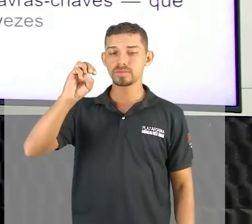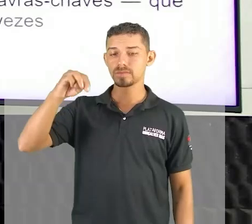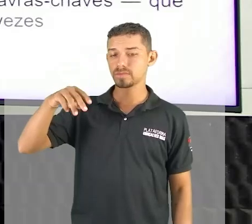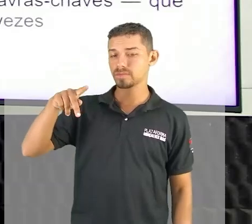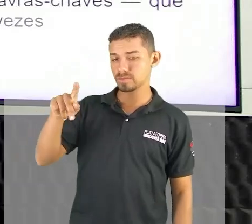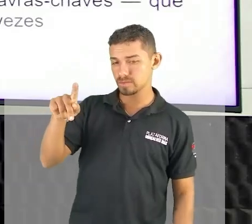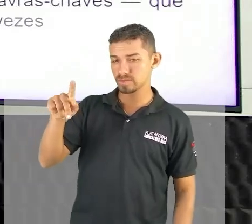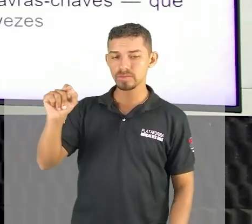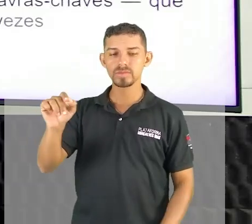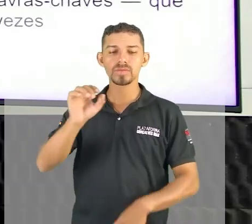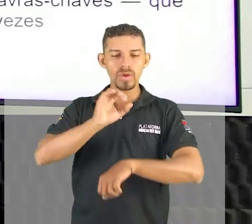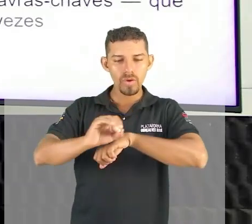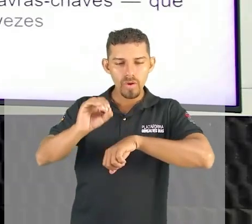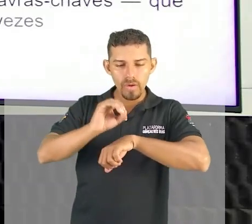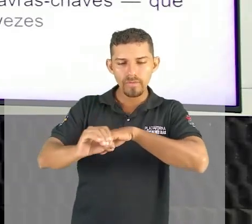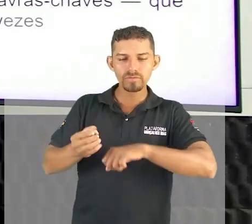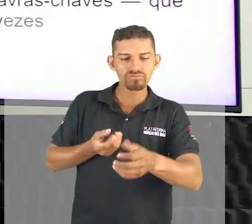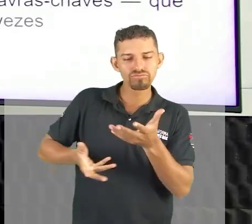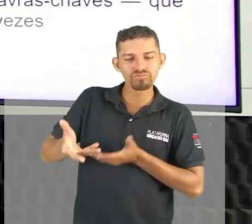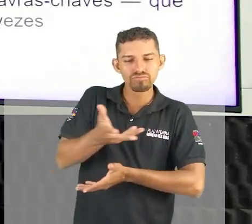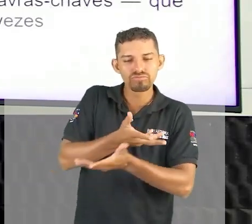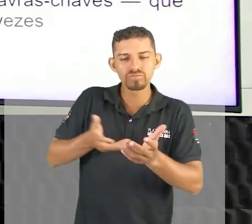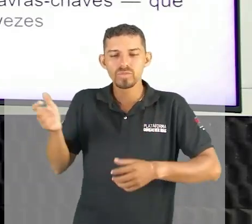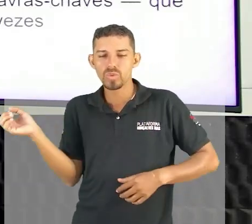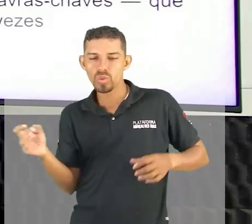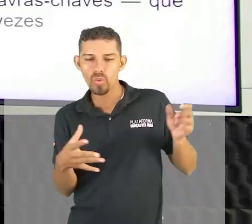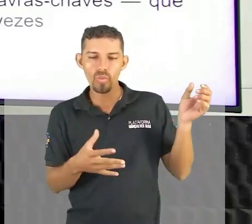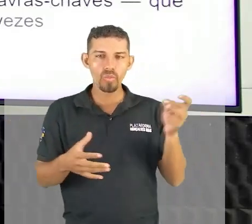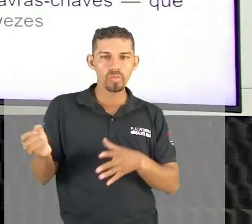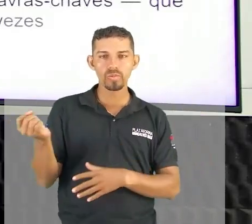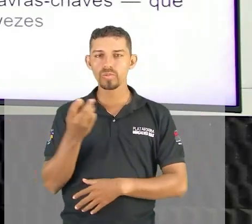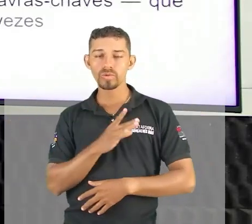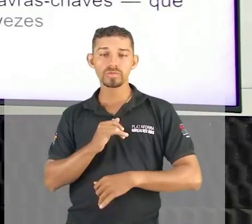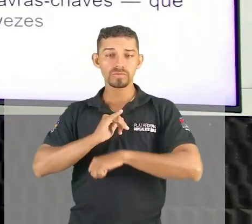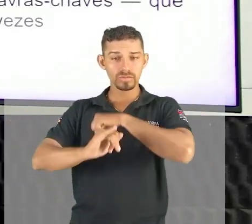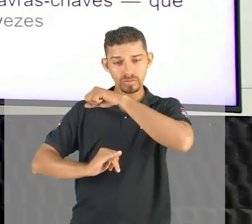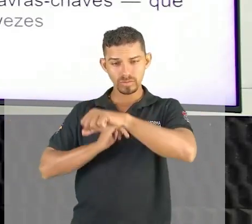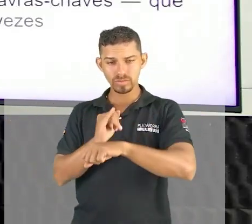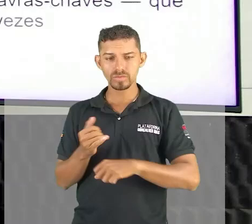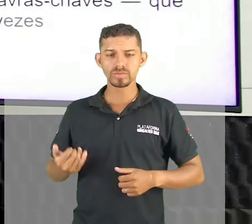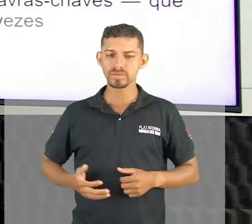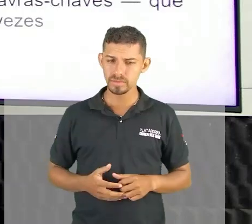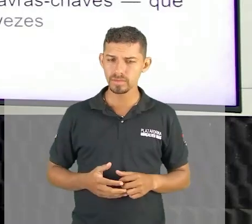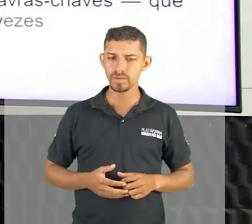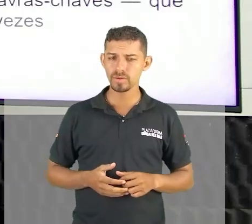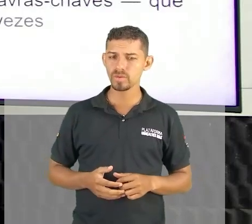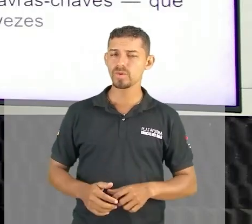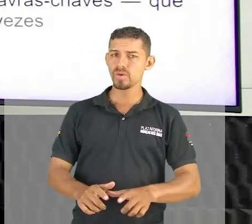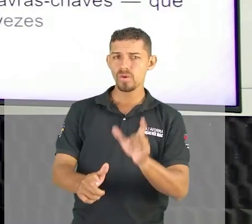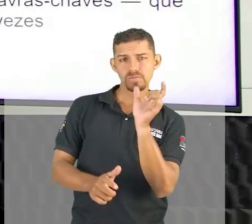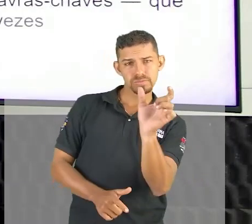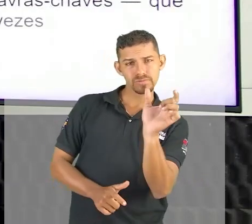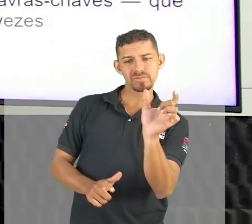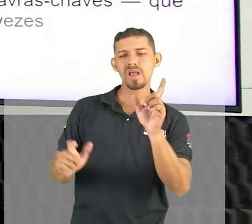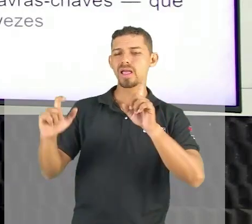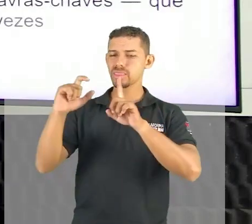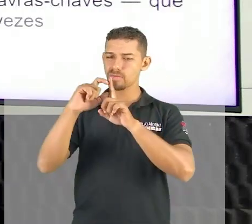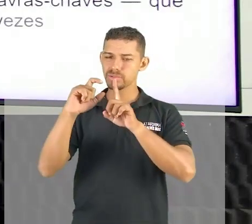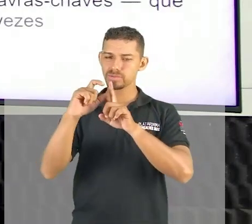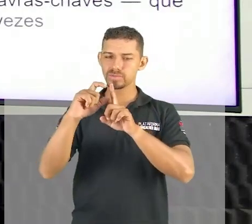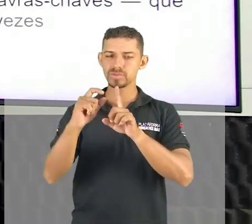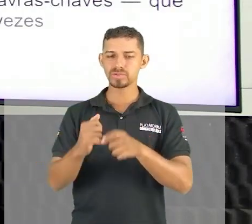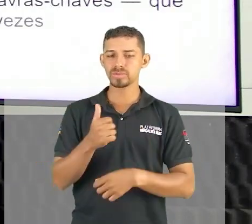sobre oficinas participativas dedicadas à inovação na web o compartilhamento das palav Palas que já são citadas